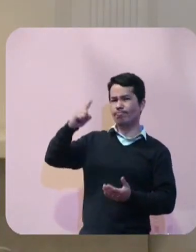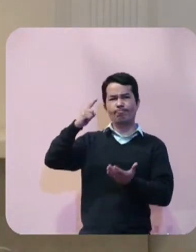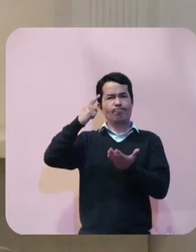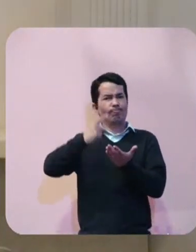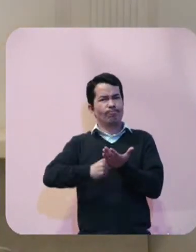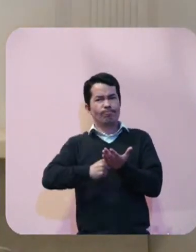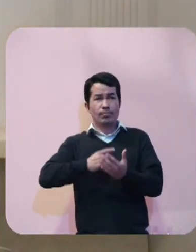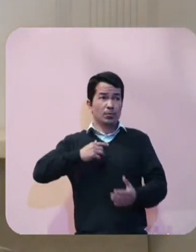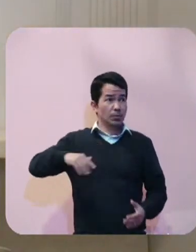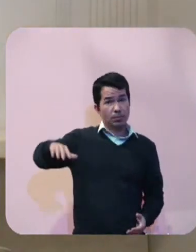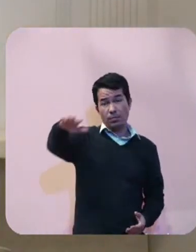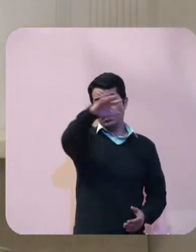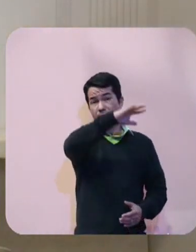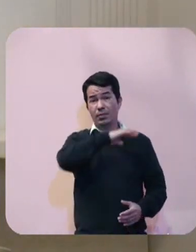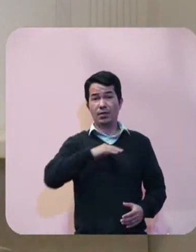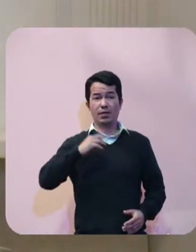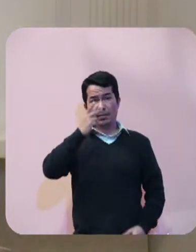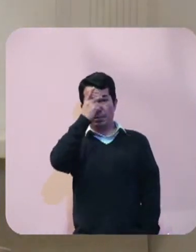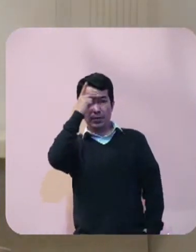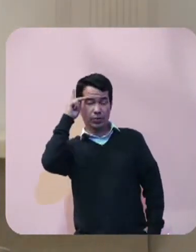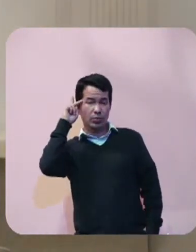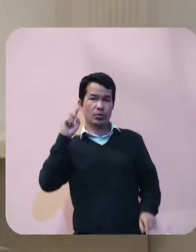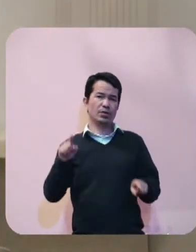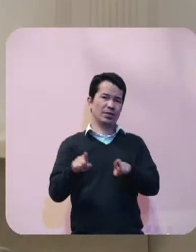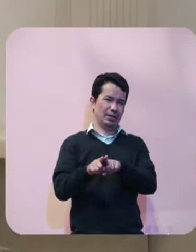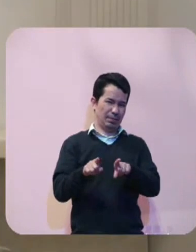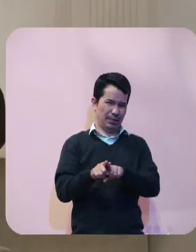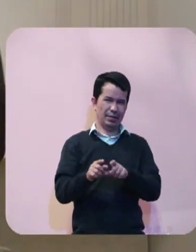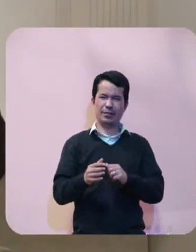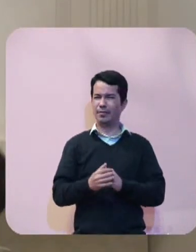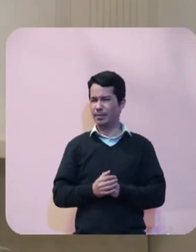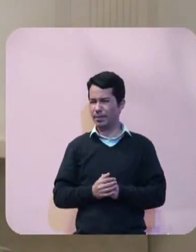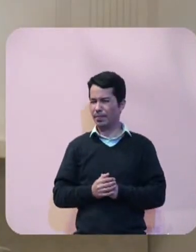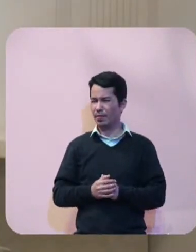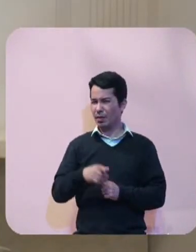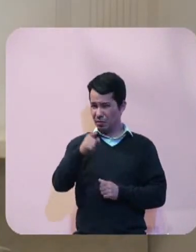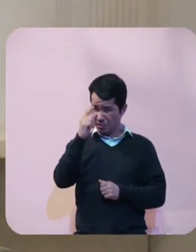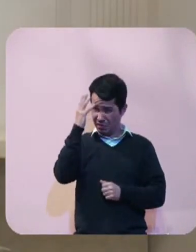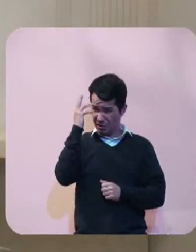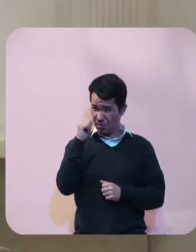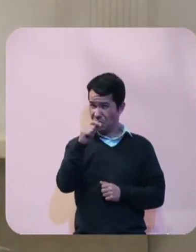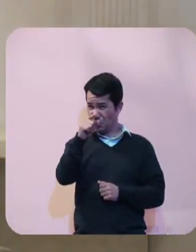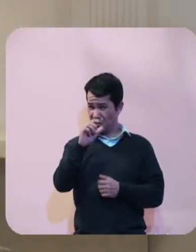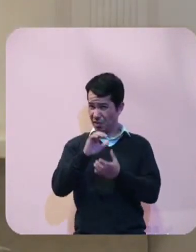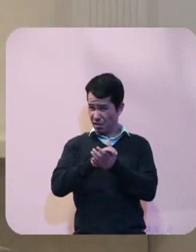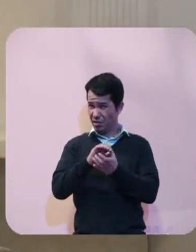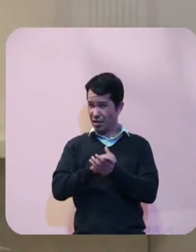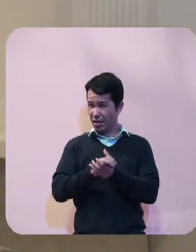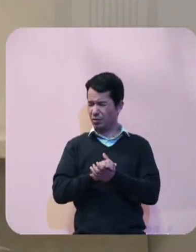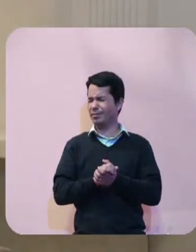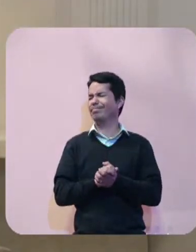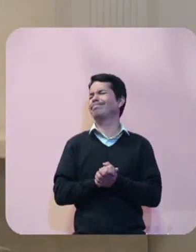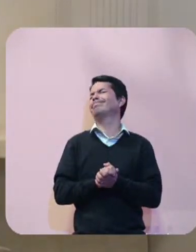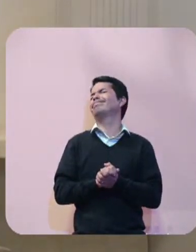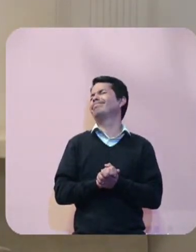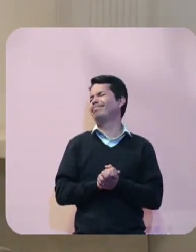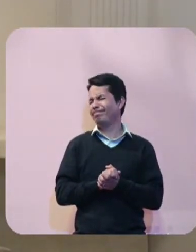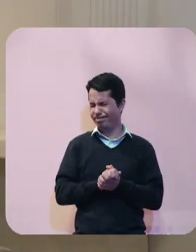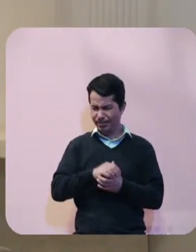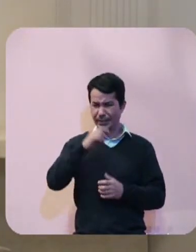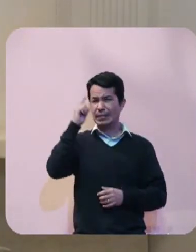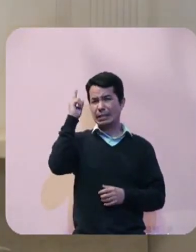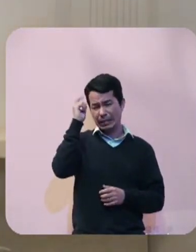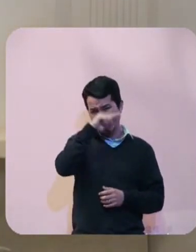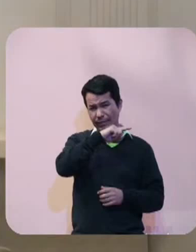E essa aliança não é fácil não, tá? Se você é casado, sabe que existem lutas. Mas quando ela é feita por